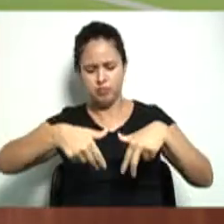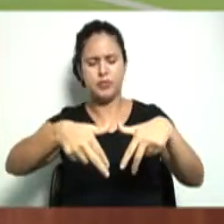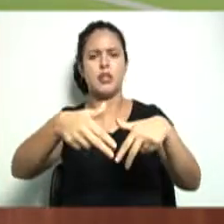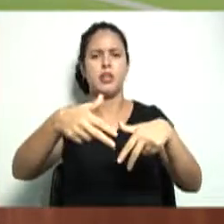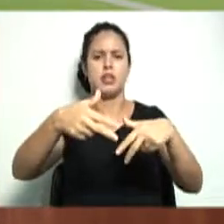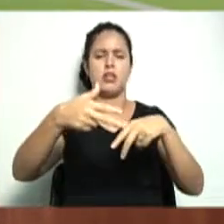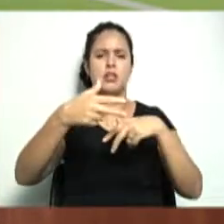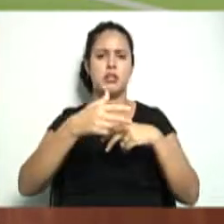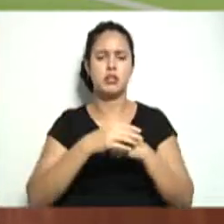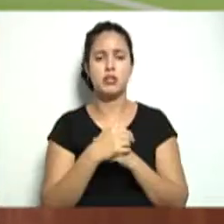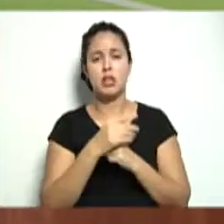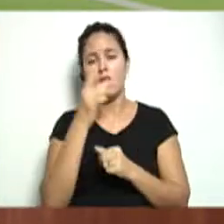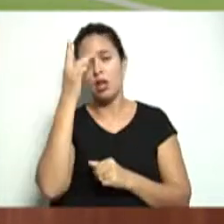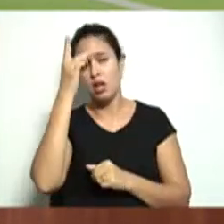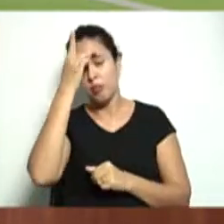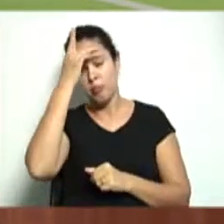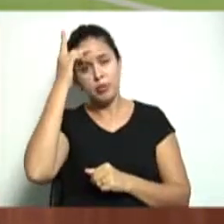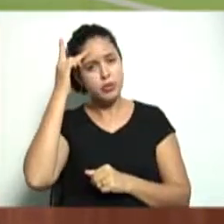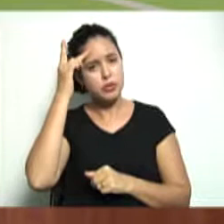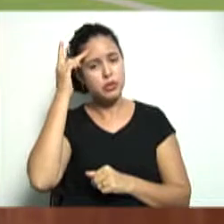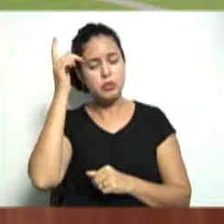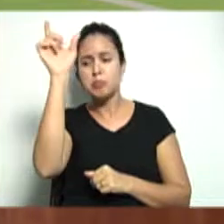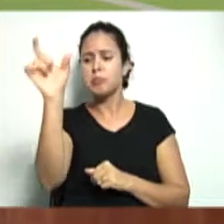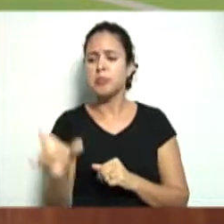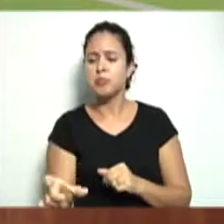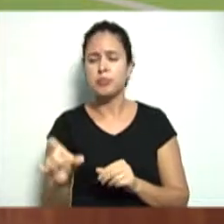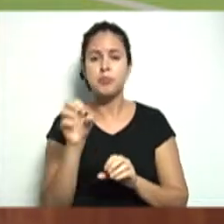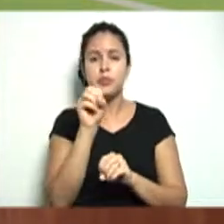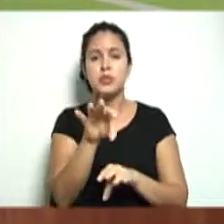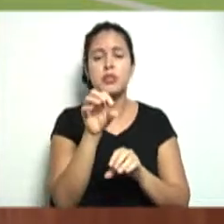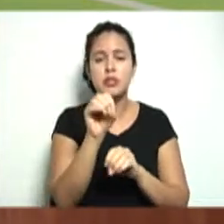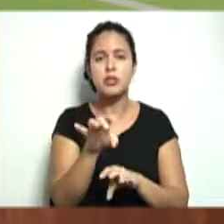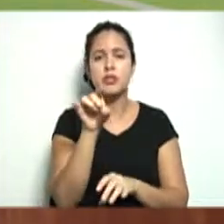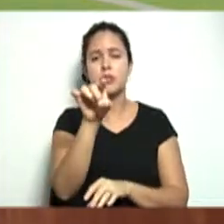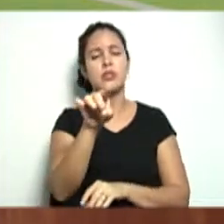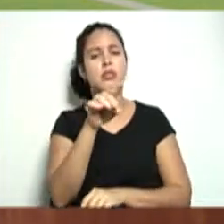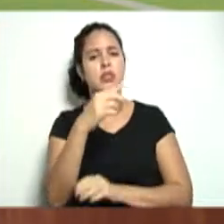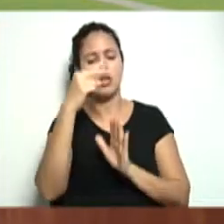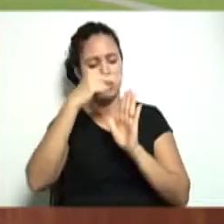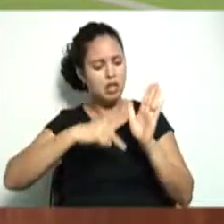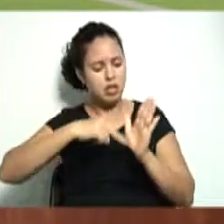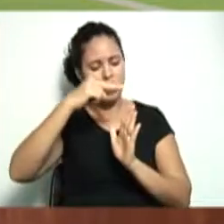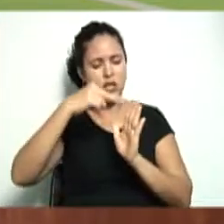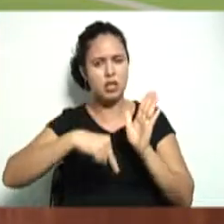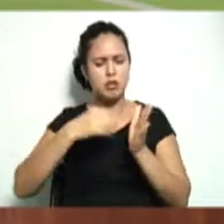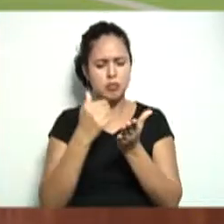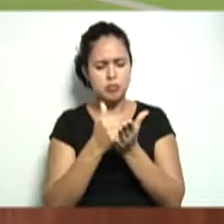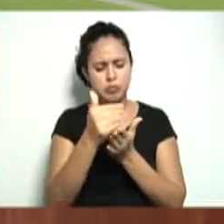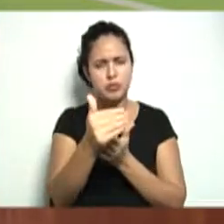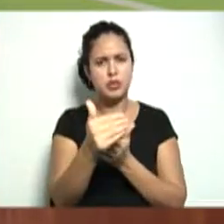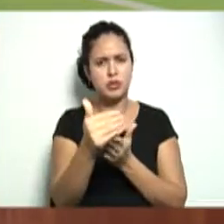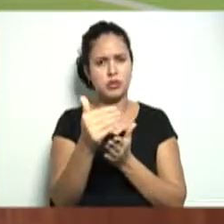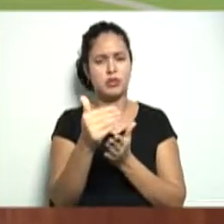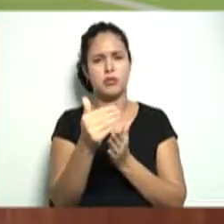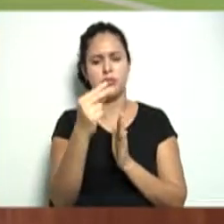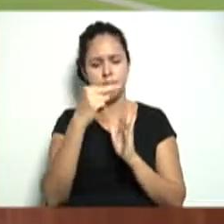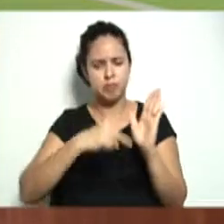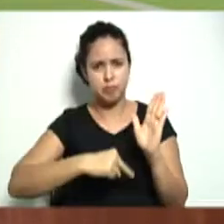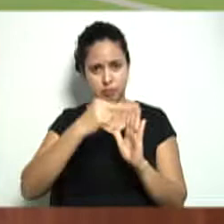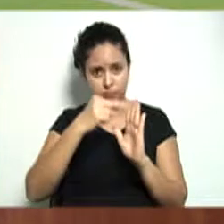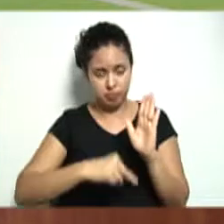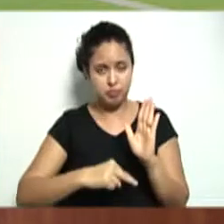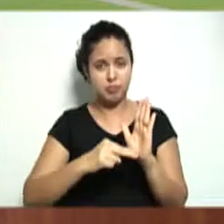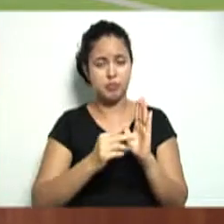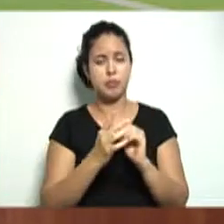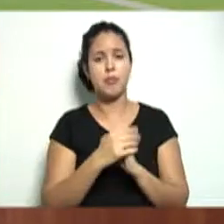Algum dia te ensinou a ler. E aí você começou a ler. Quem tem irmãozinho